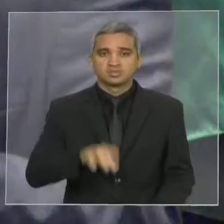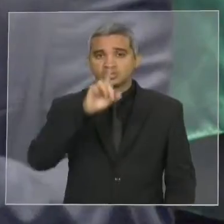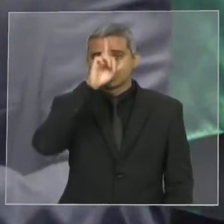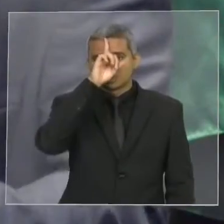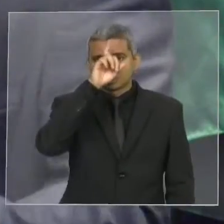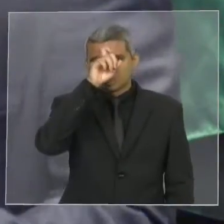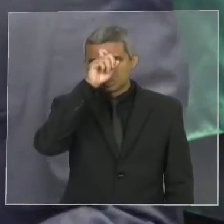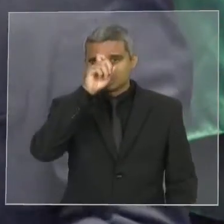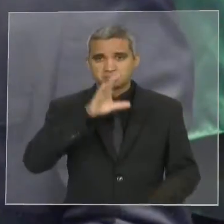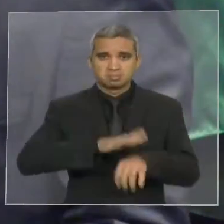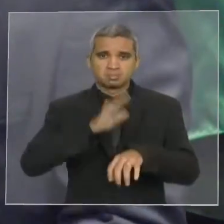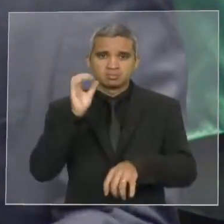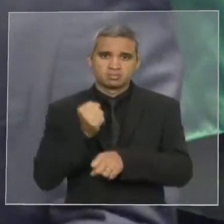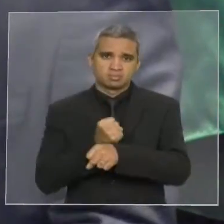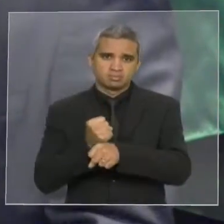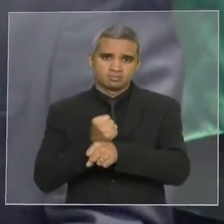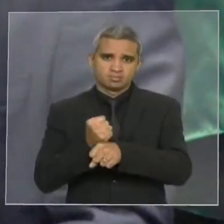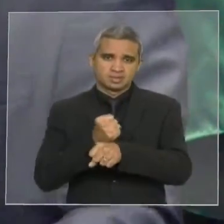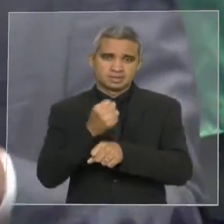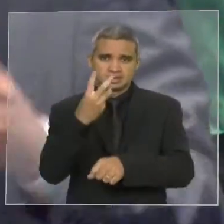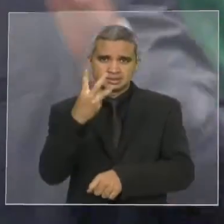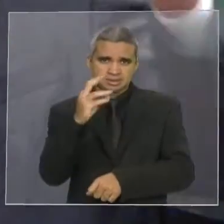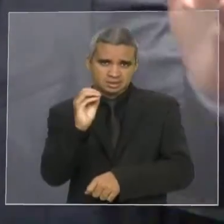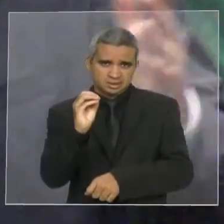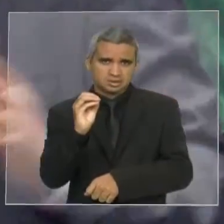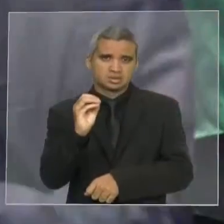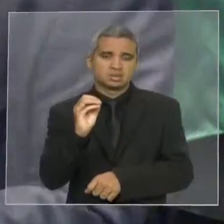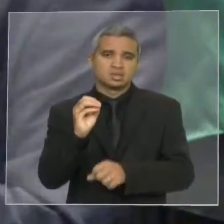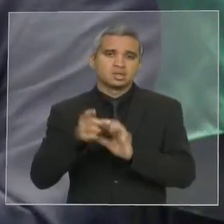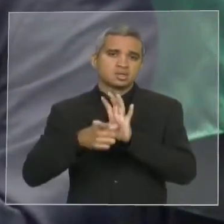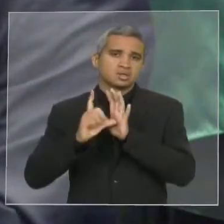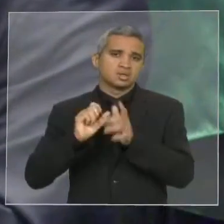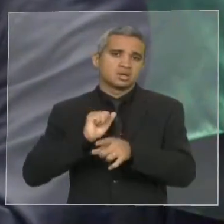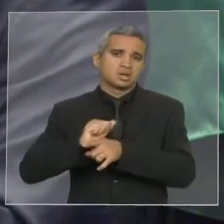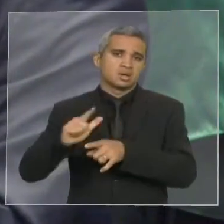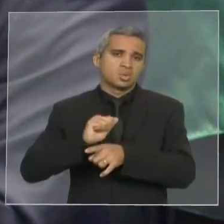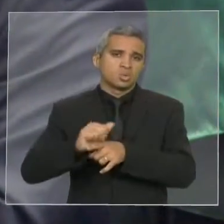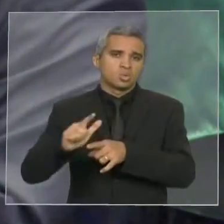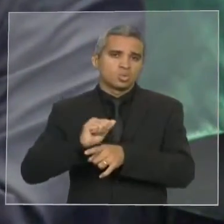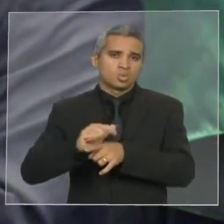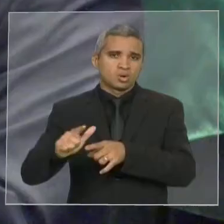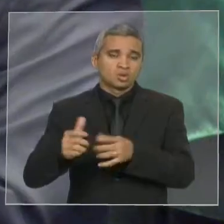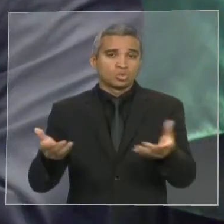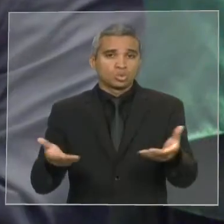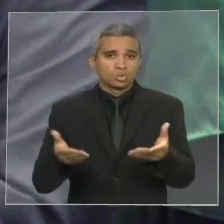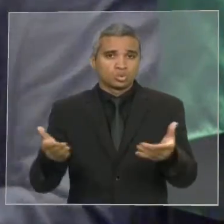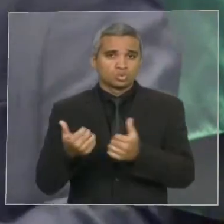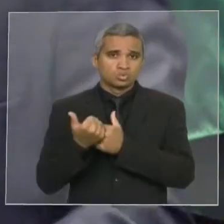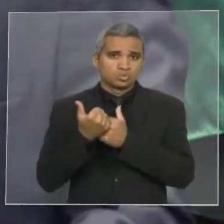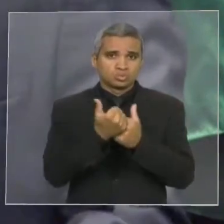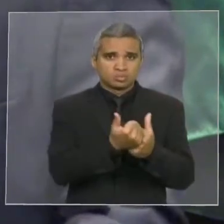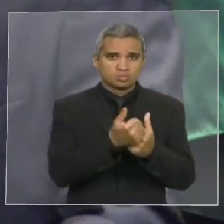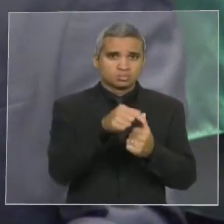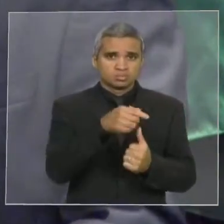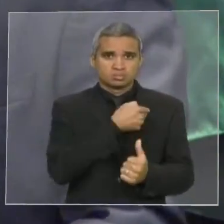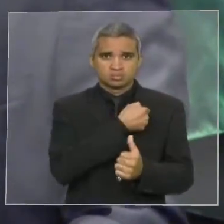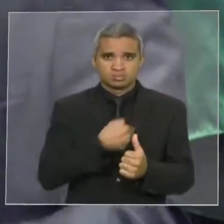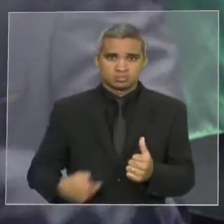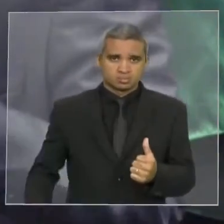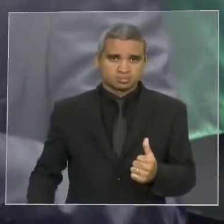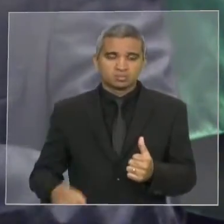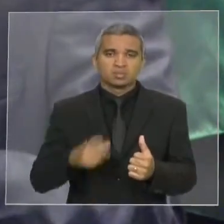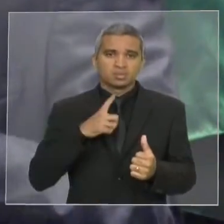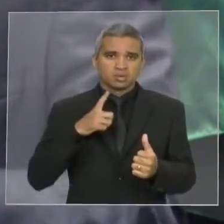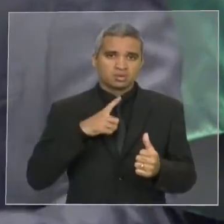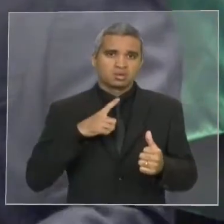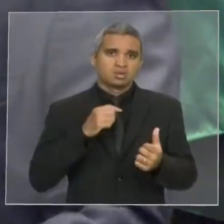30 anos era um prédio alugado. Hoje, com o apoio do governador Flávio Dino, nós temos um hospital público